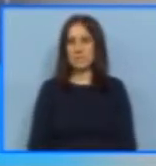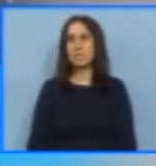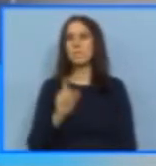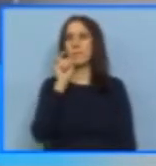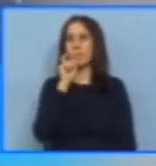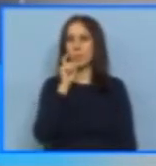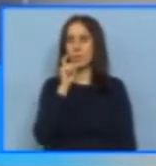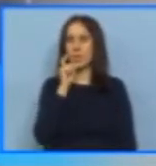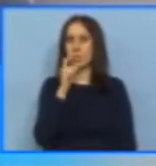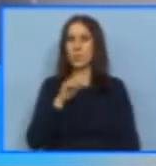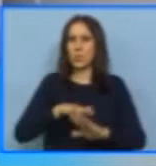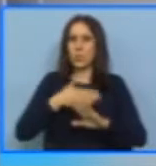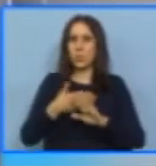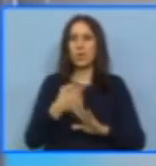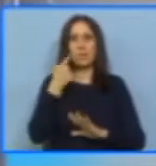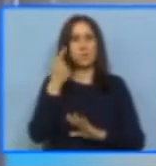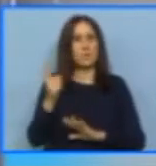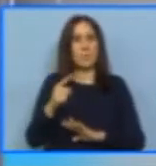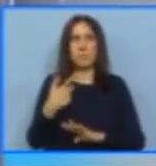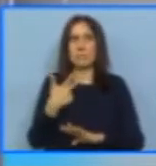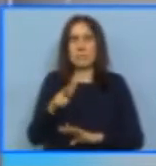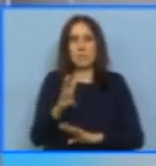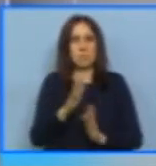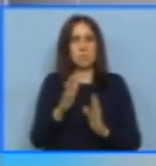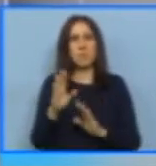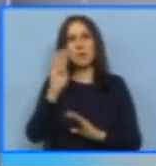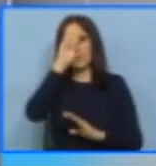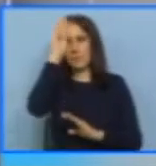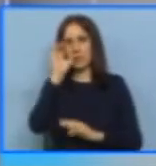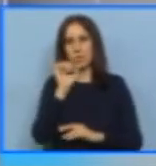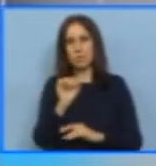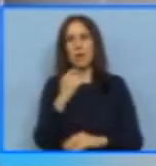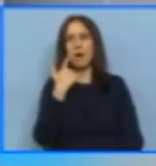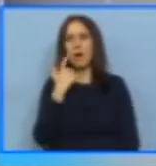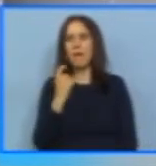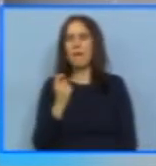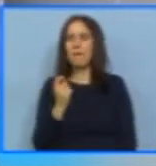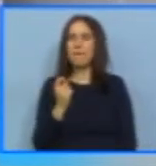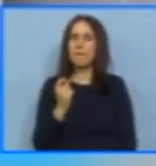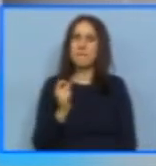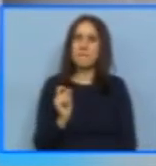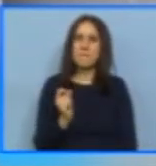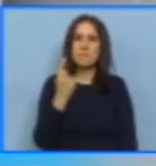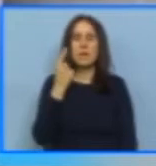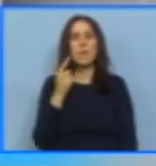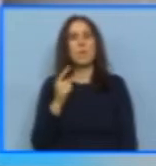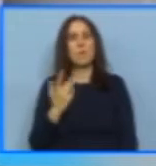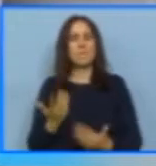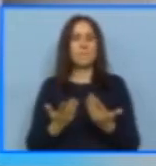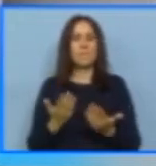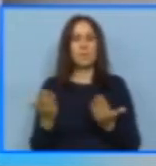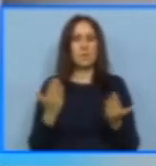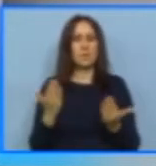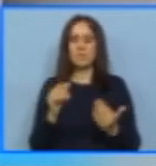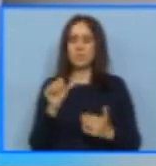muitas viagens que fiz, são quase 100, papais, talvez tenha sido, talvez comparável, não, eu acho que foi